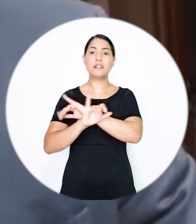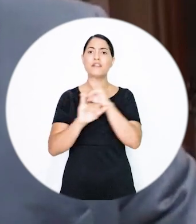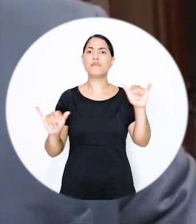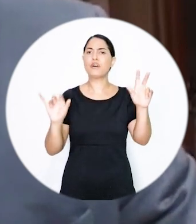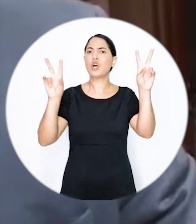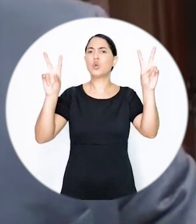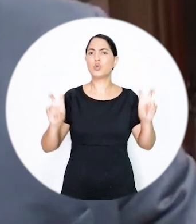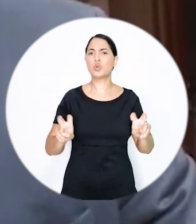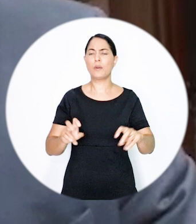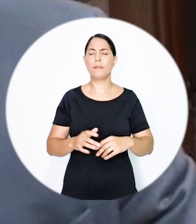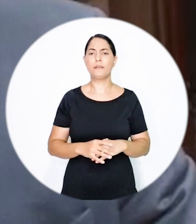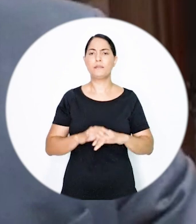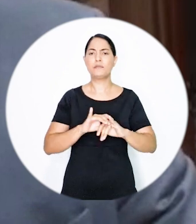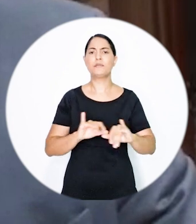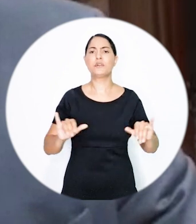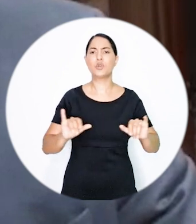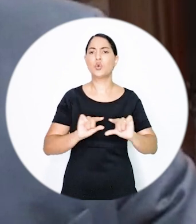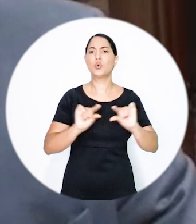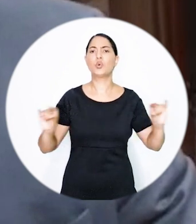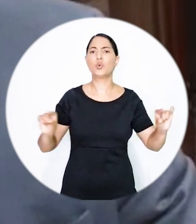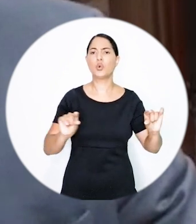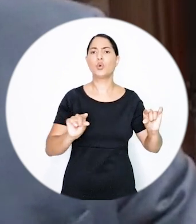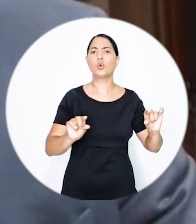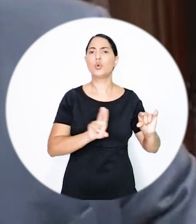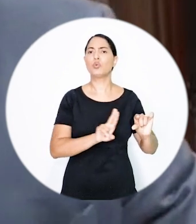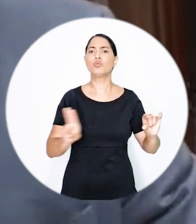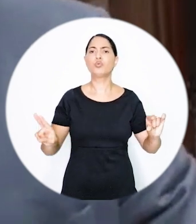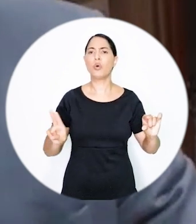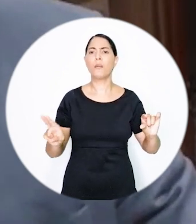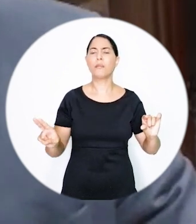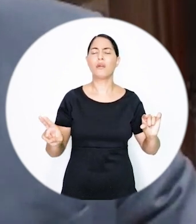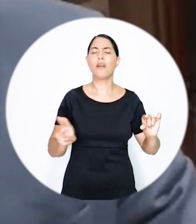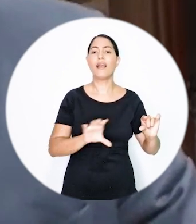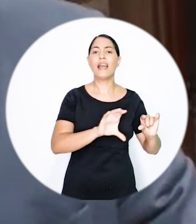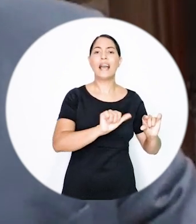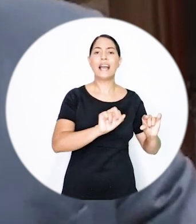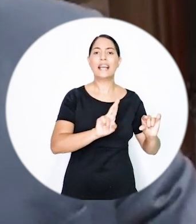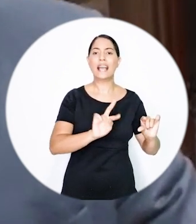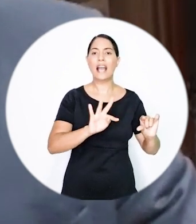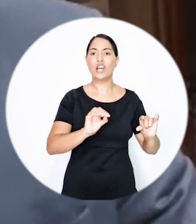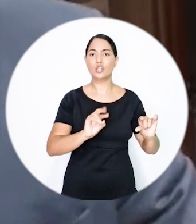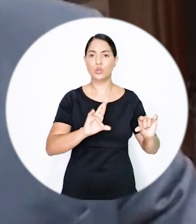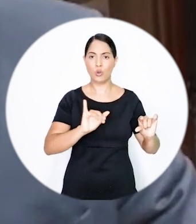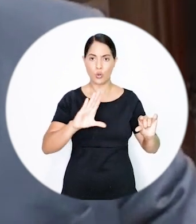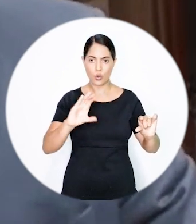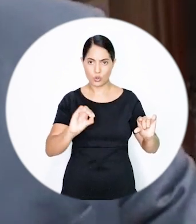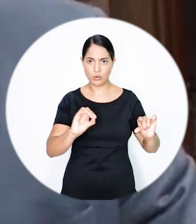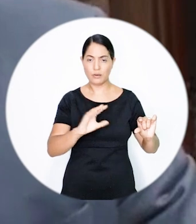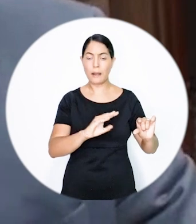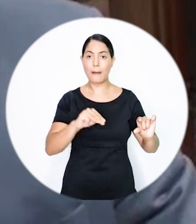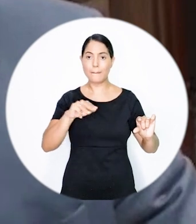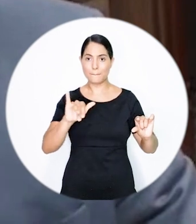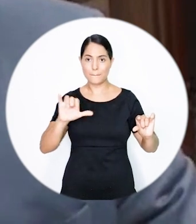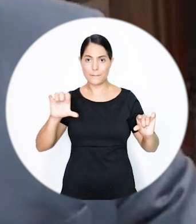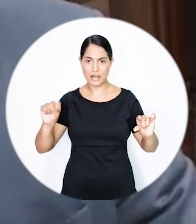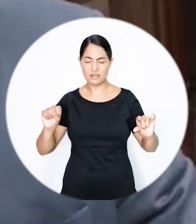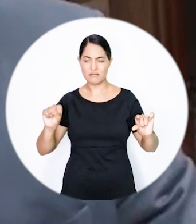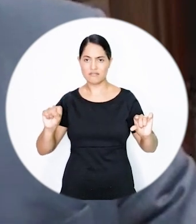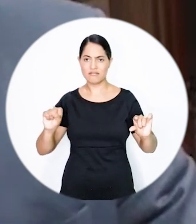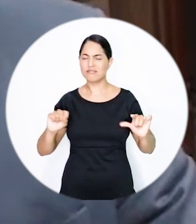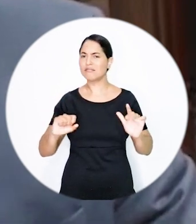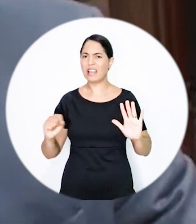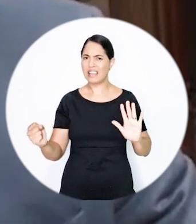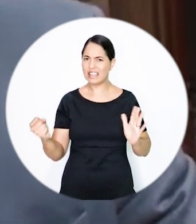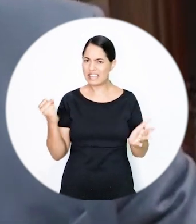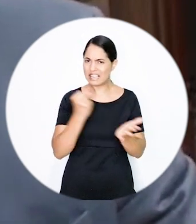se apresenta ao público com o nome de Cartório Mais, ou seja, já induz a população que se trata de um